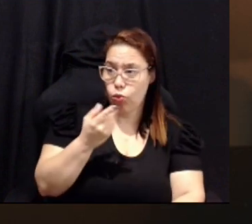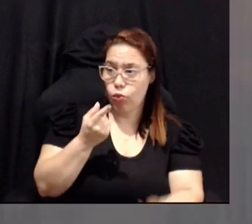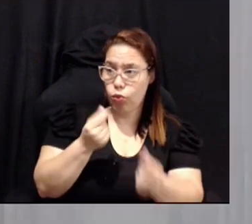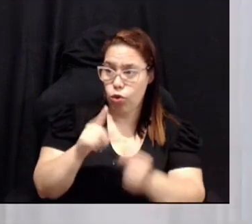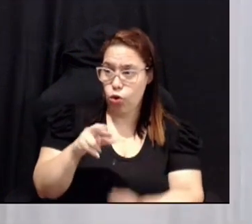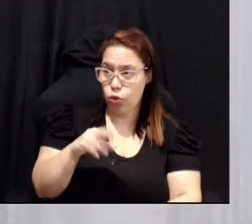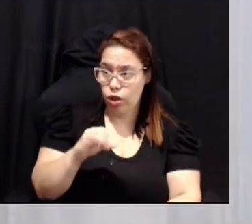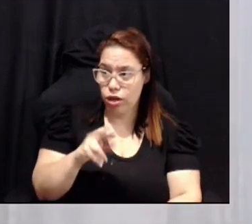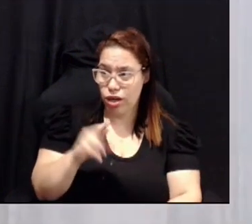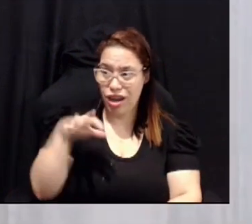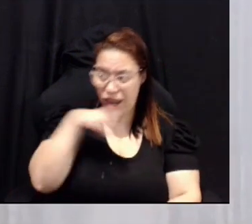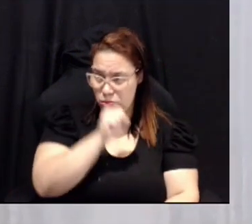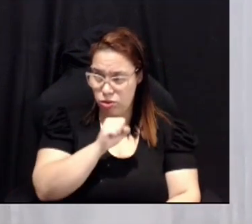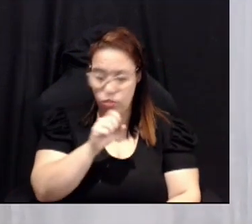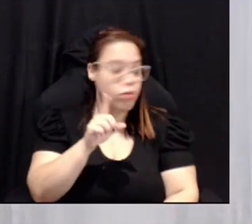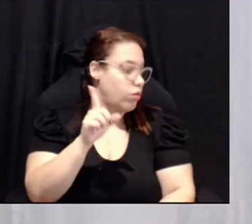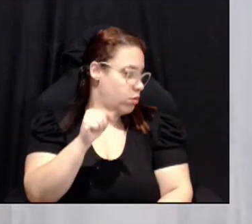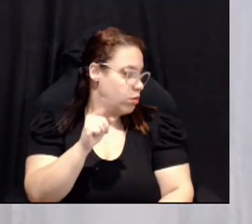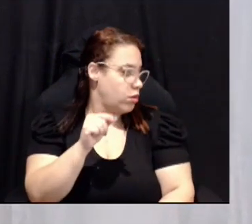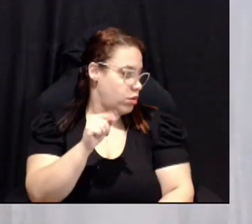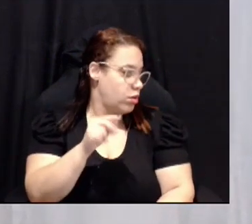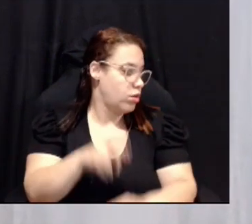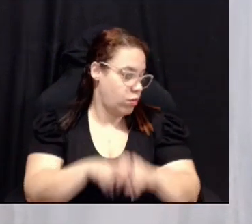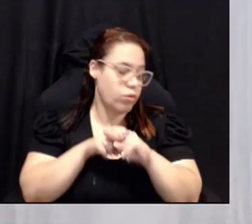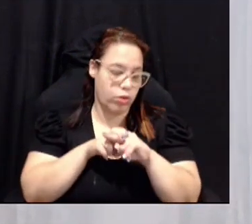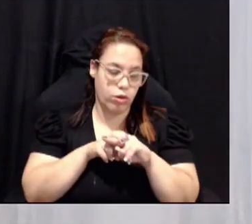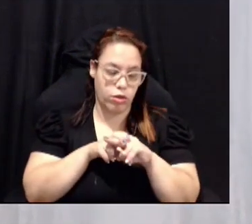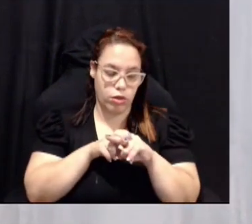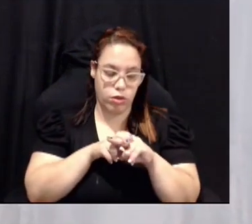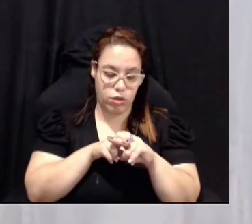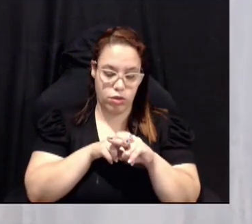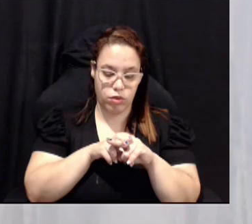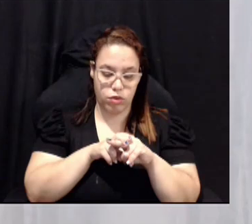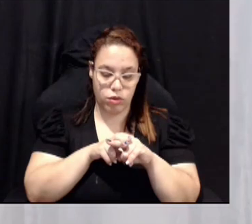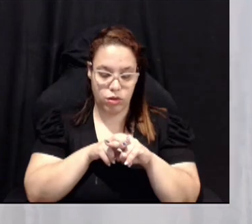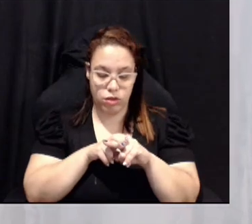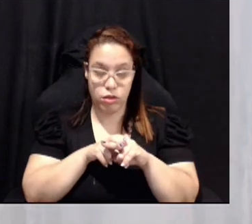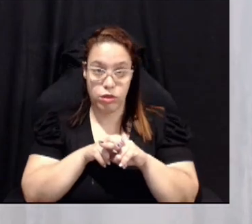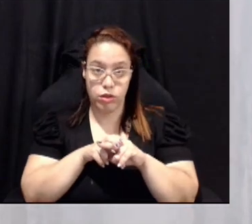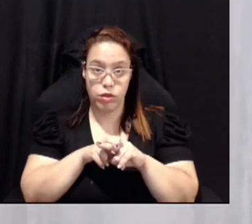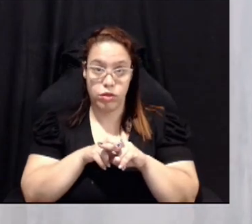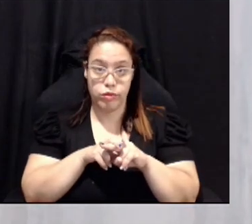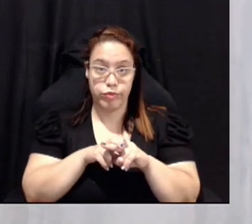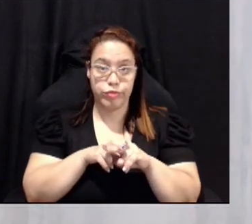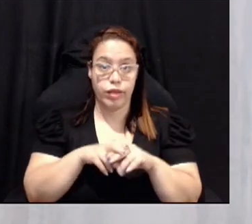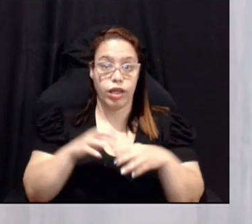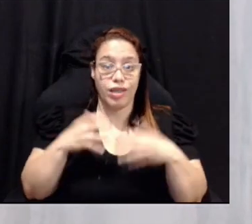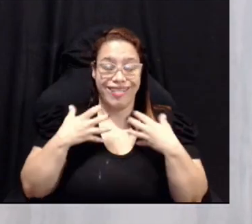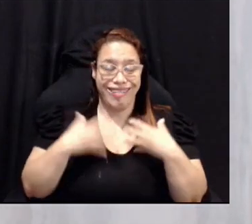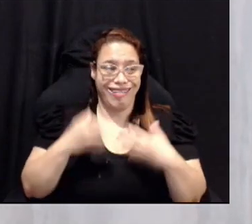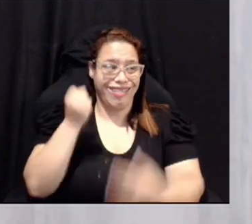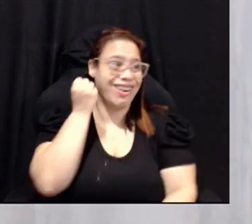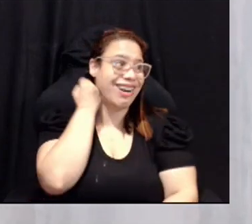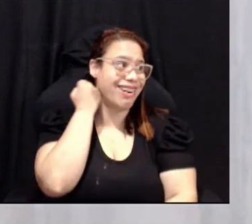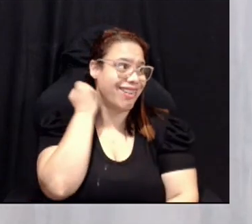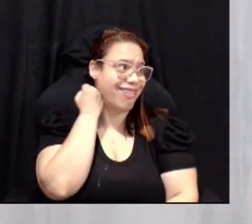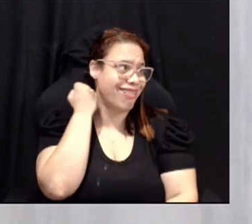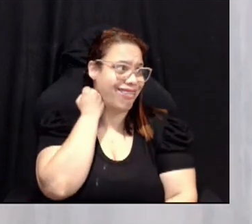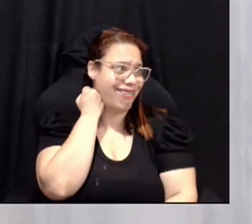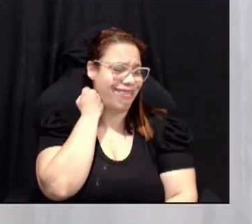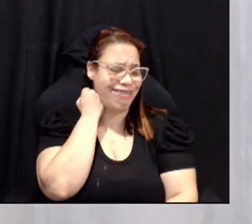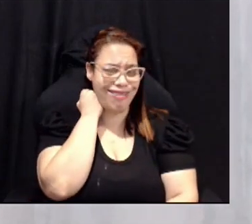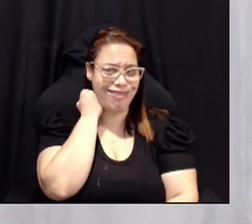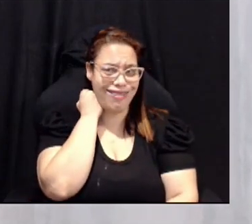rápida, é isso? Isso. Por isso que é uma situação bem estressante, né, e arriscada. Por quê? Porque é no